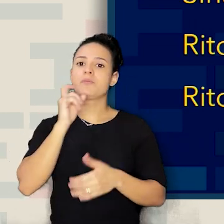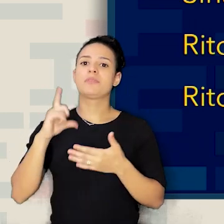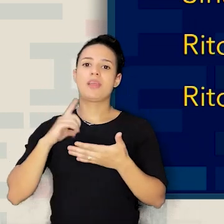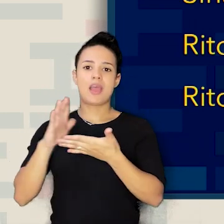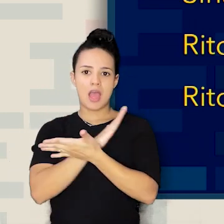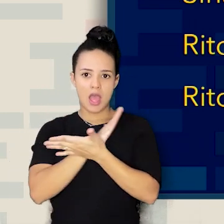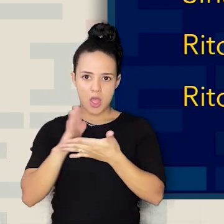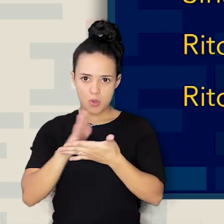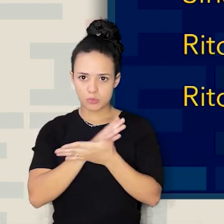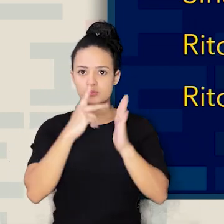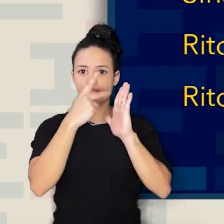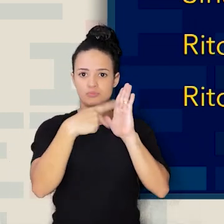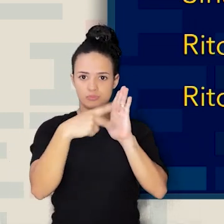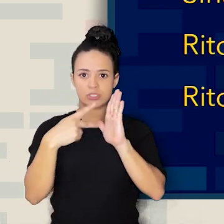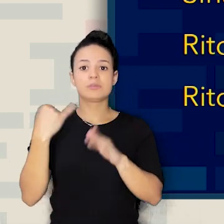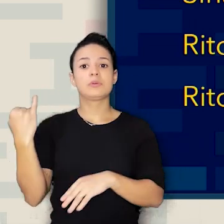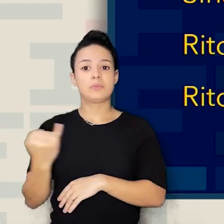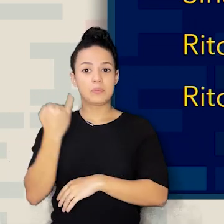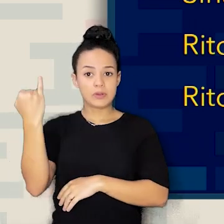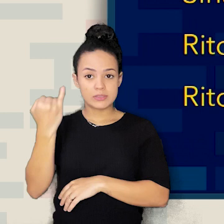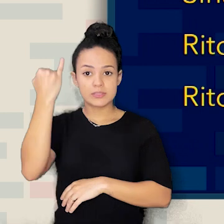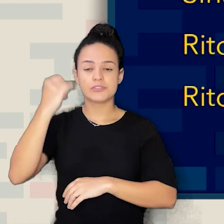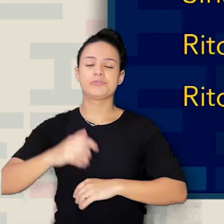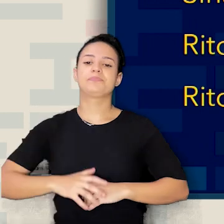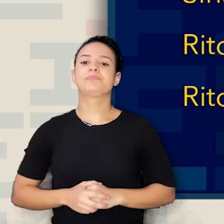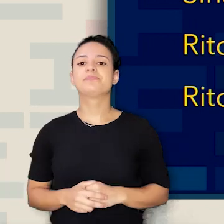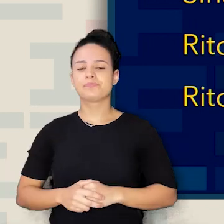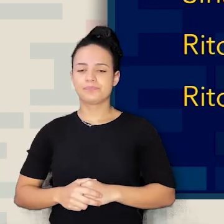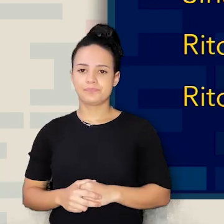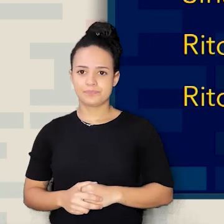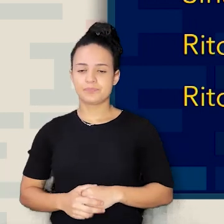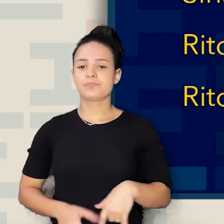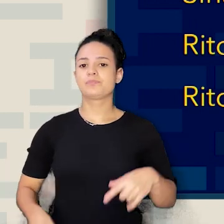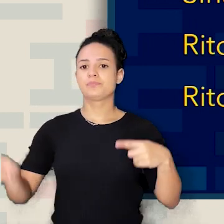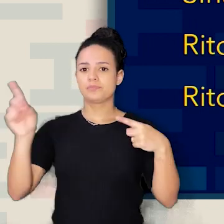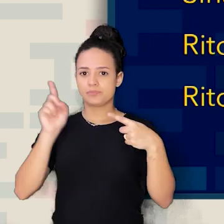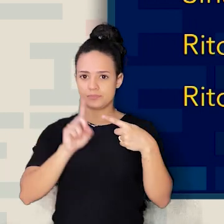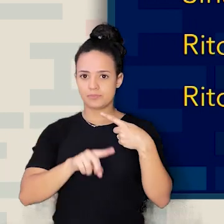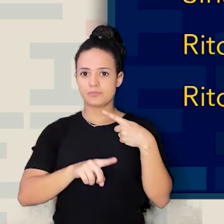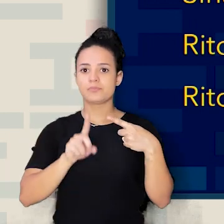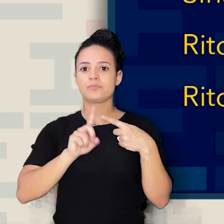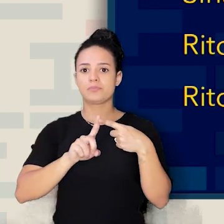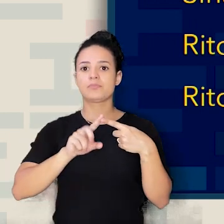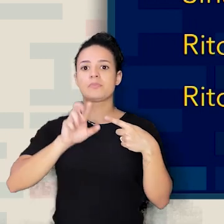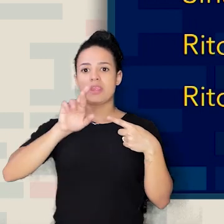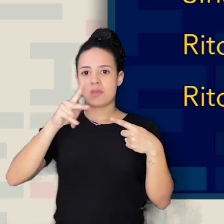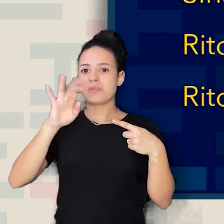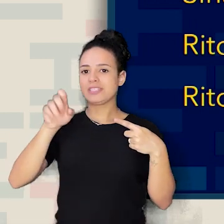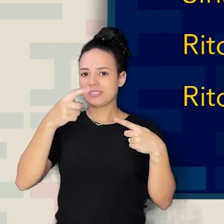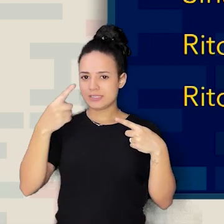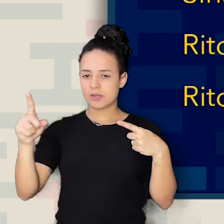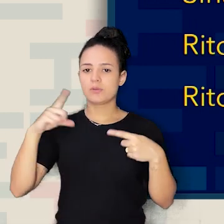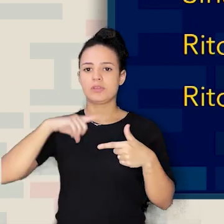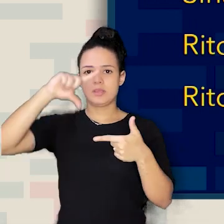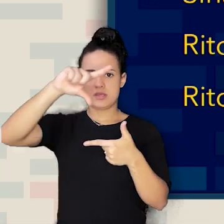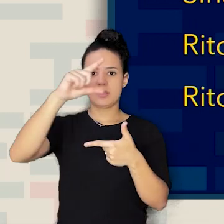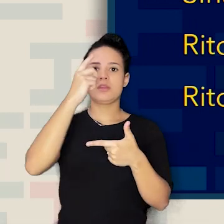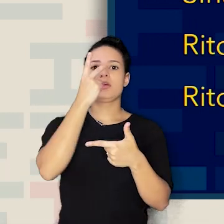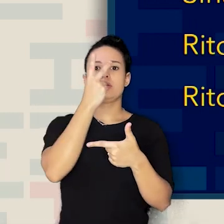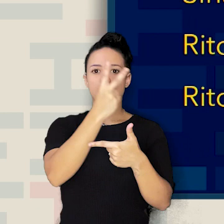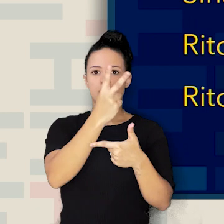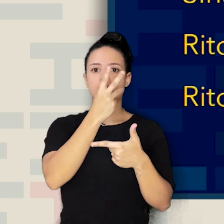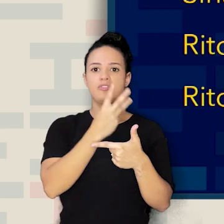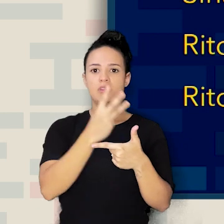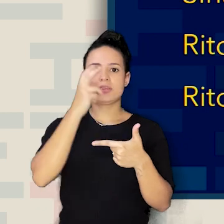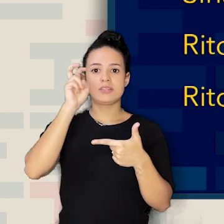alguns sinais bem importantes para vocês, que é o sinal de repetição, formado pelos pontos 2, 3,